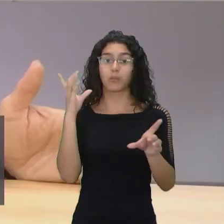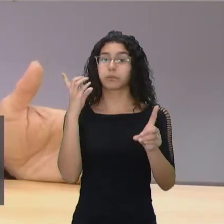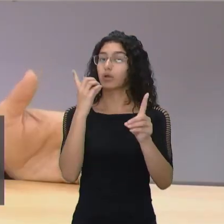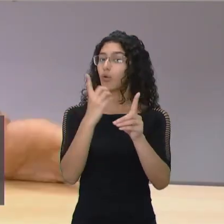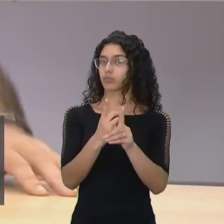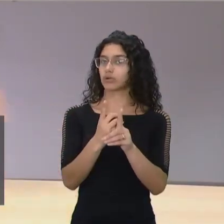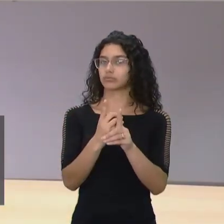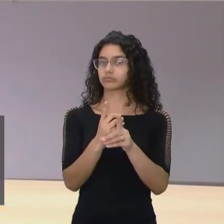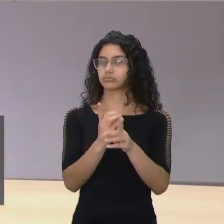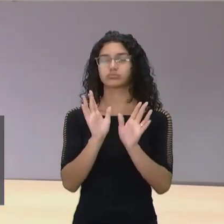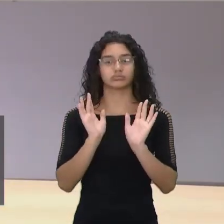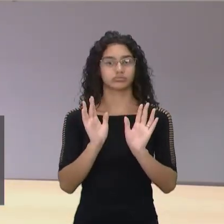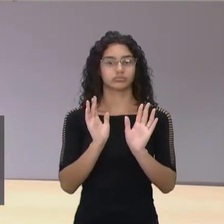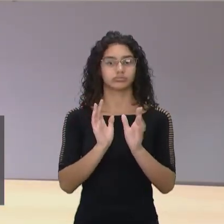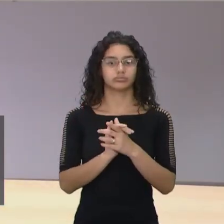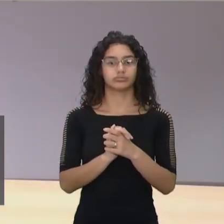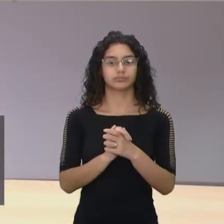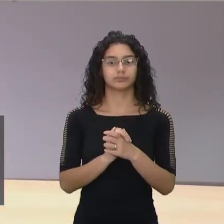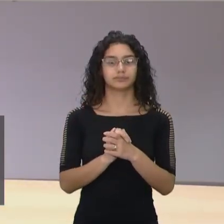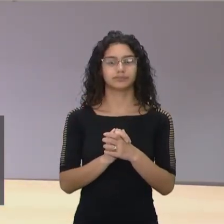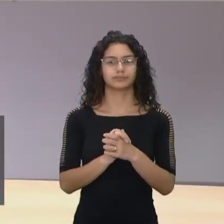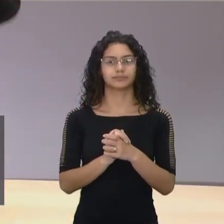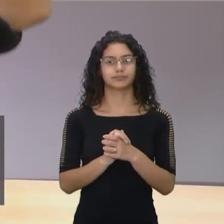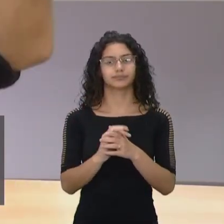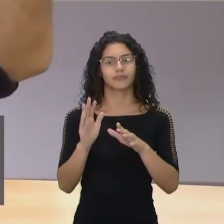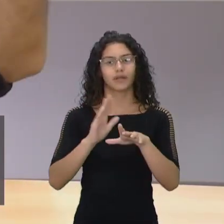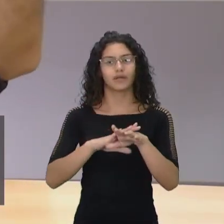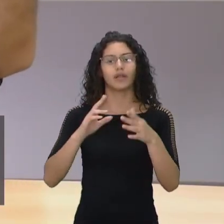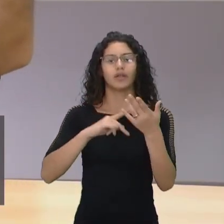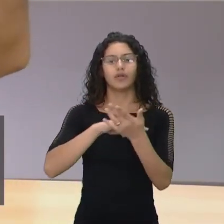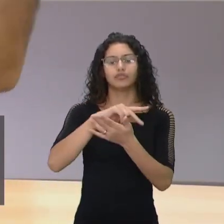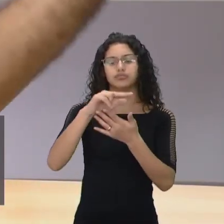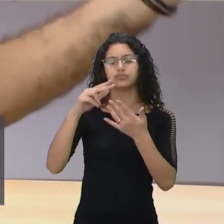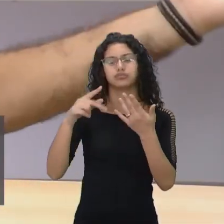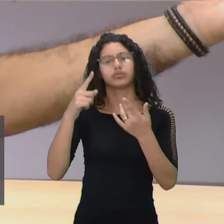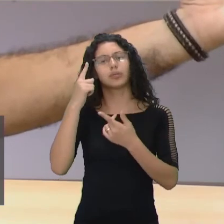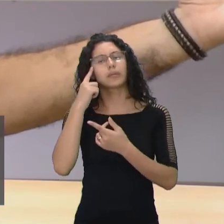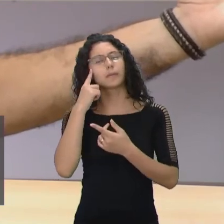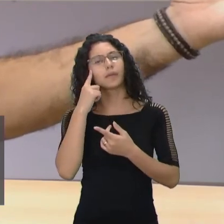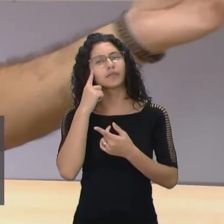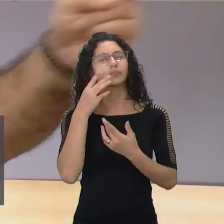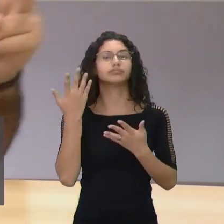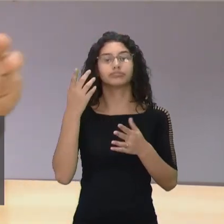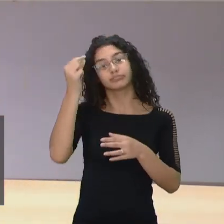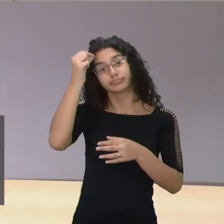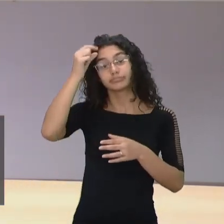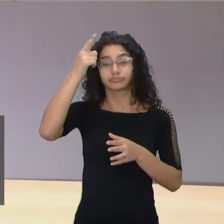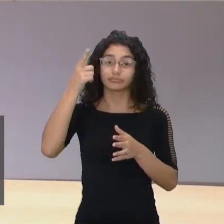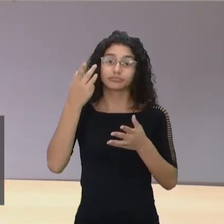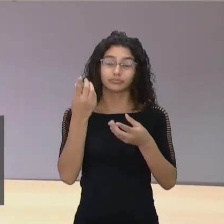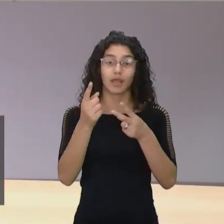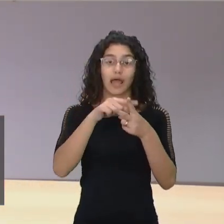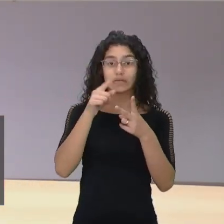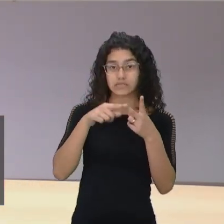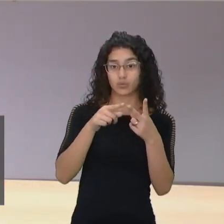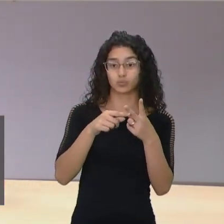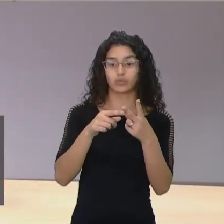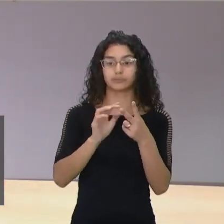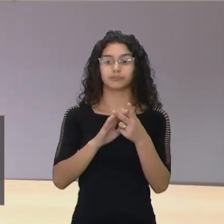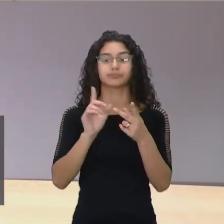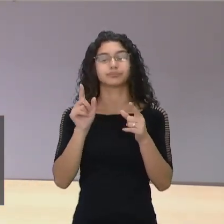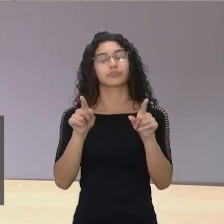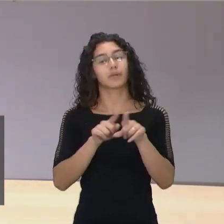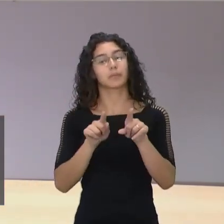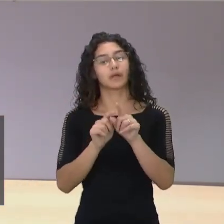a solução, né? Você produz aí uma cadeia de sinapses que vai te deixar mais inteligente. Exato. A segunda coisa é que